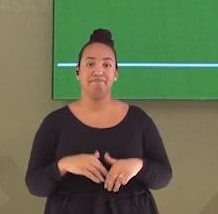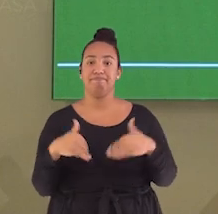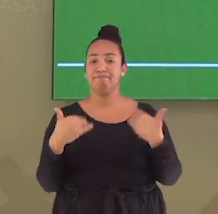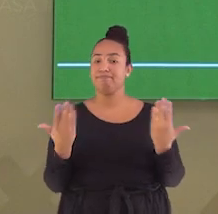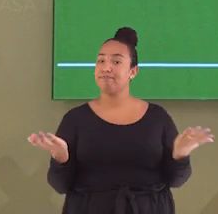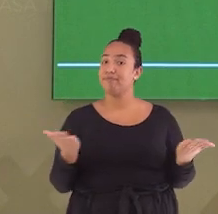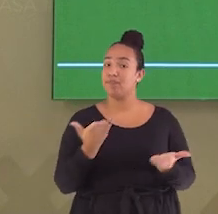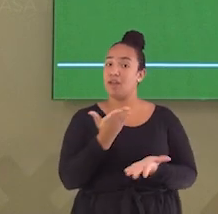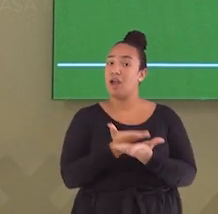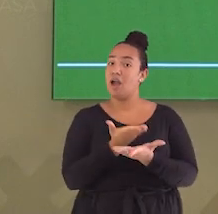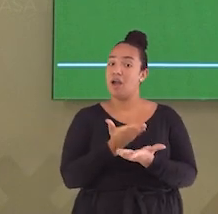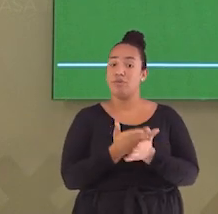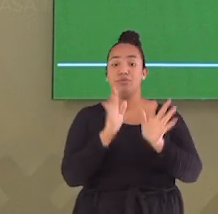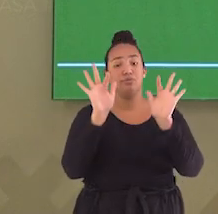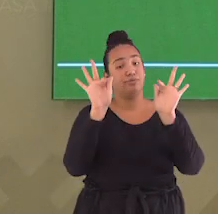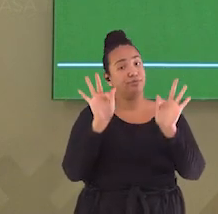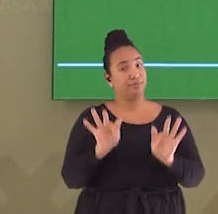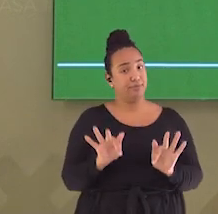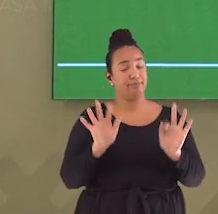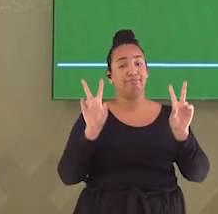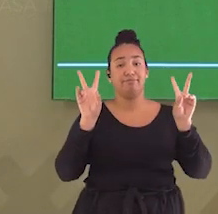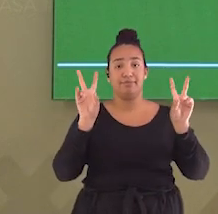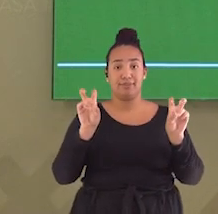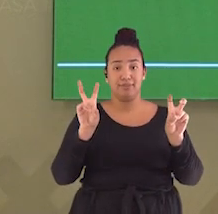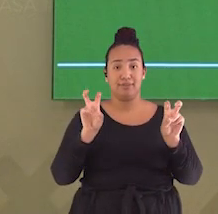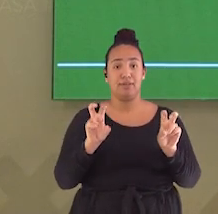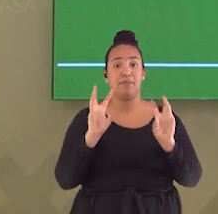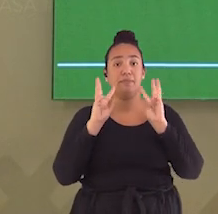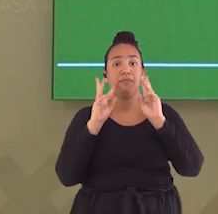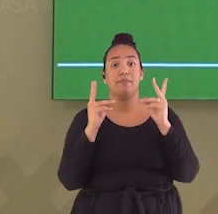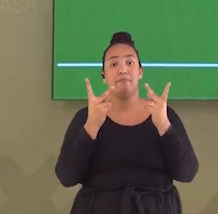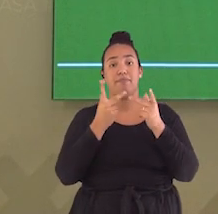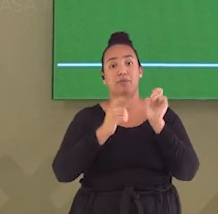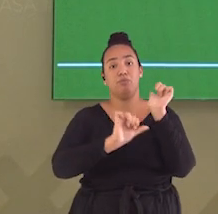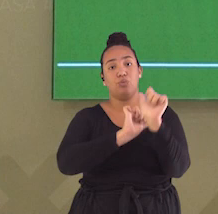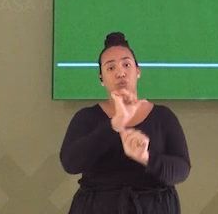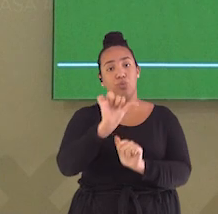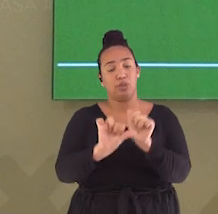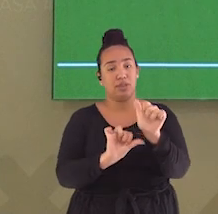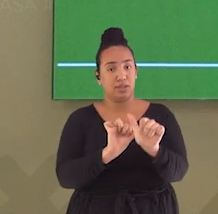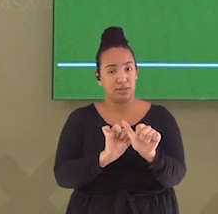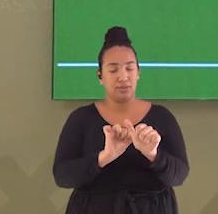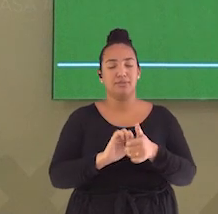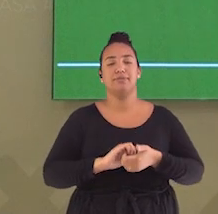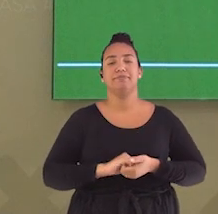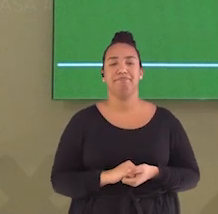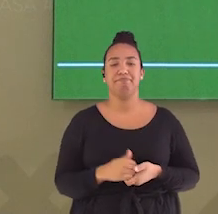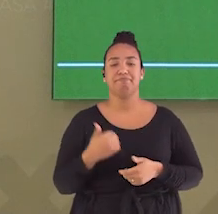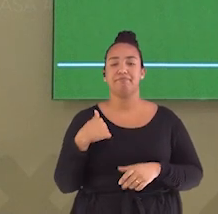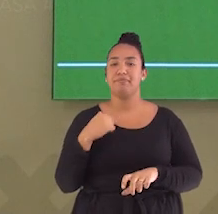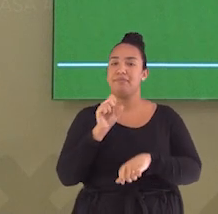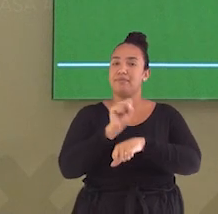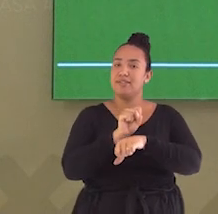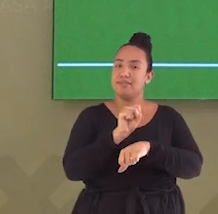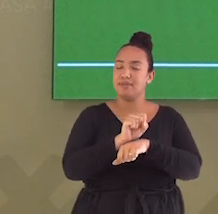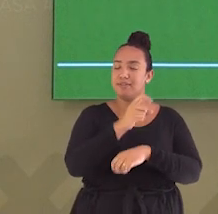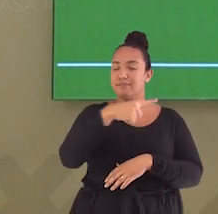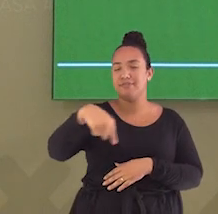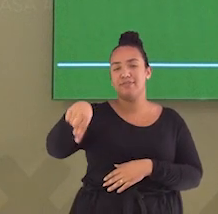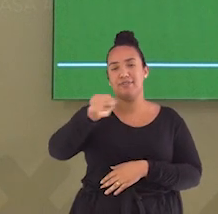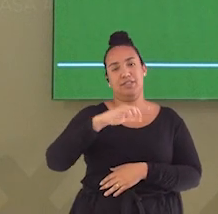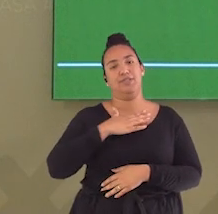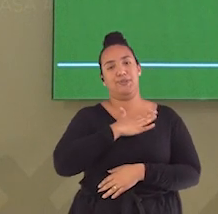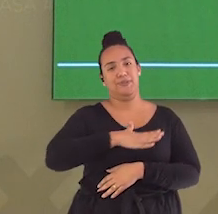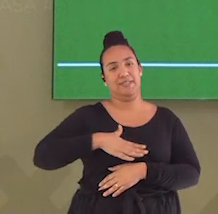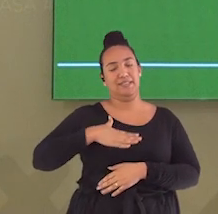da nossa aula, que foi mudanças reversíveis, estados físicos da matéria. Eu espero que tenham gostado bastante